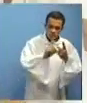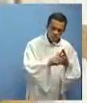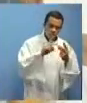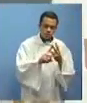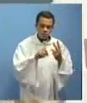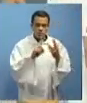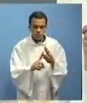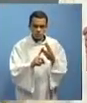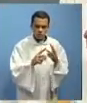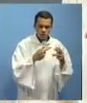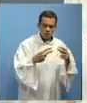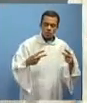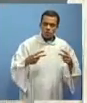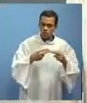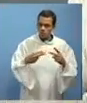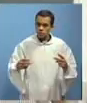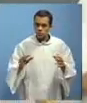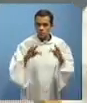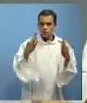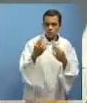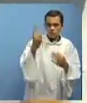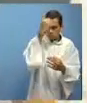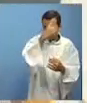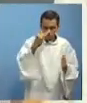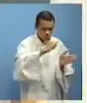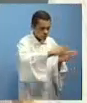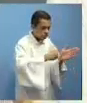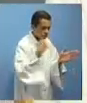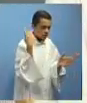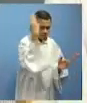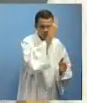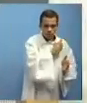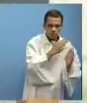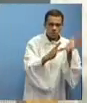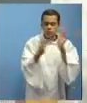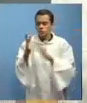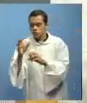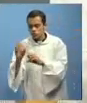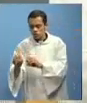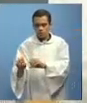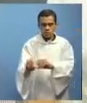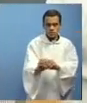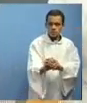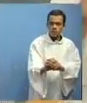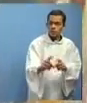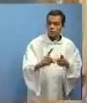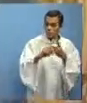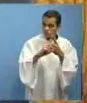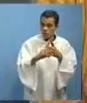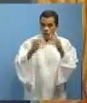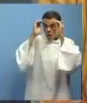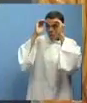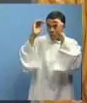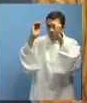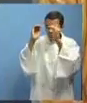a nossa família assuma sua vocação que é família sagrada primeiro obediência à palavra